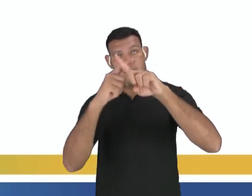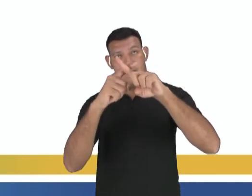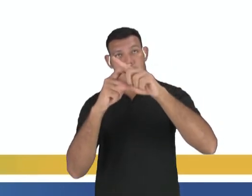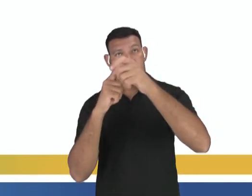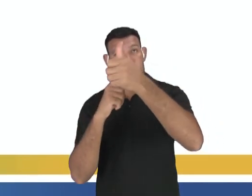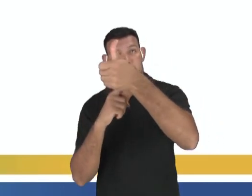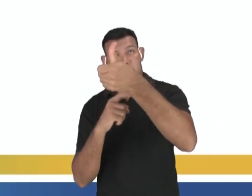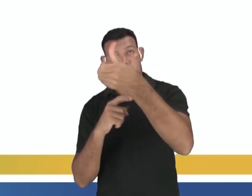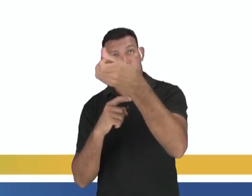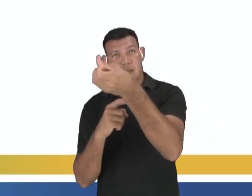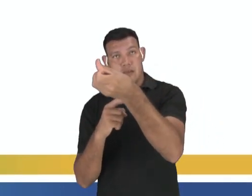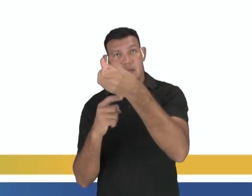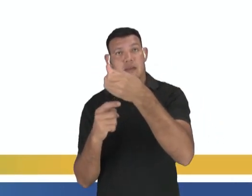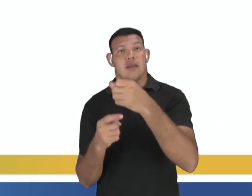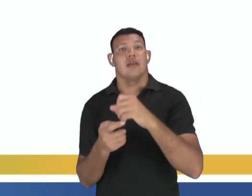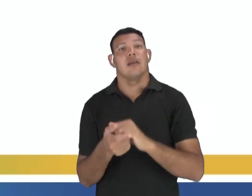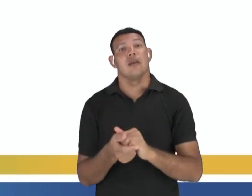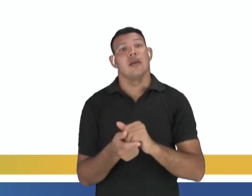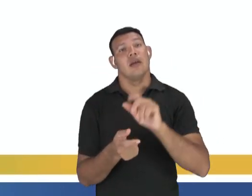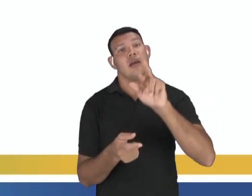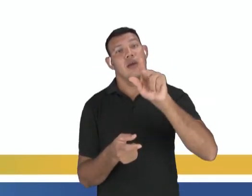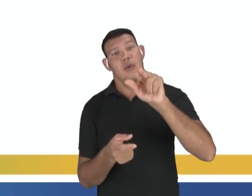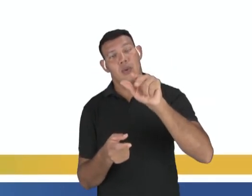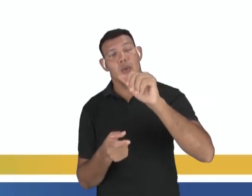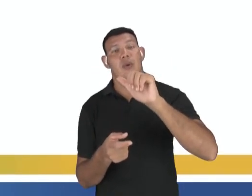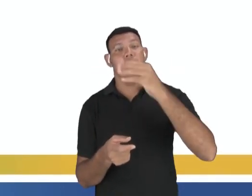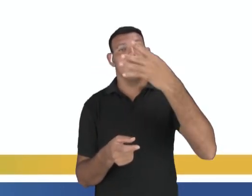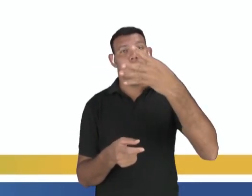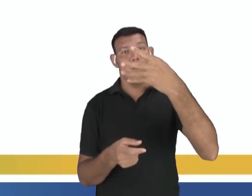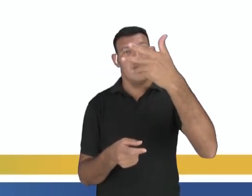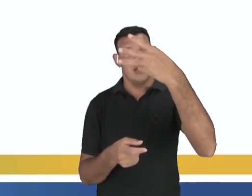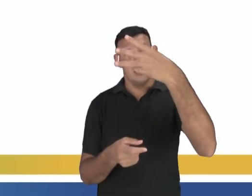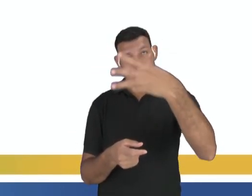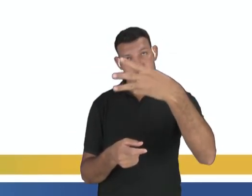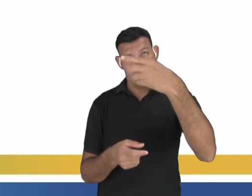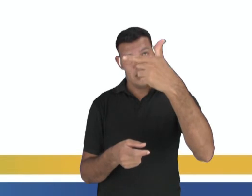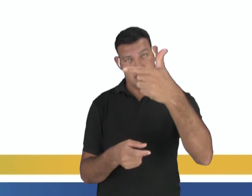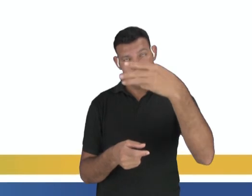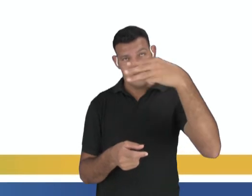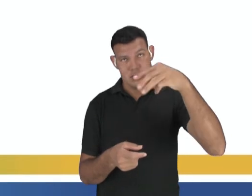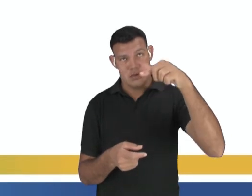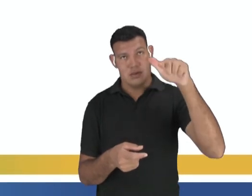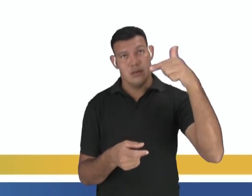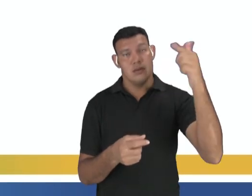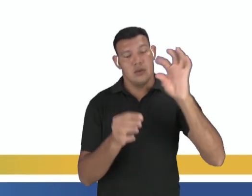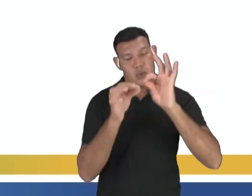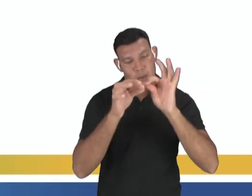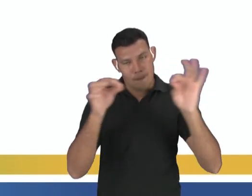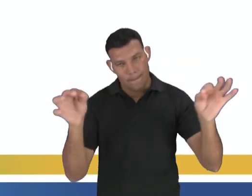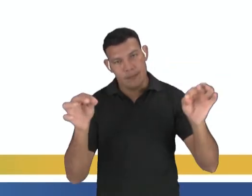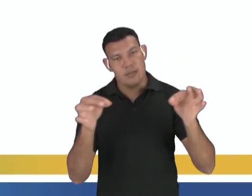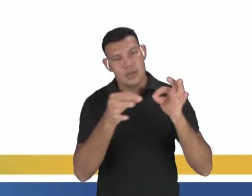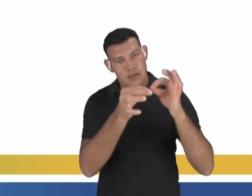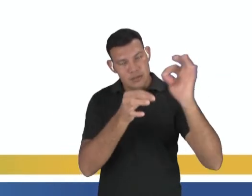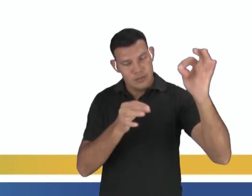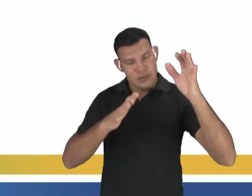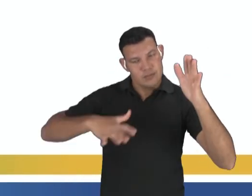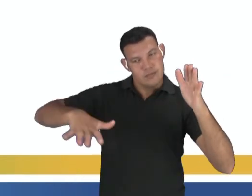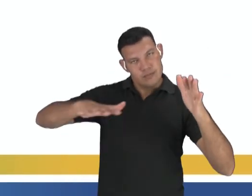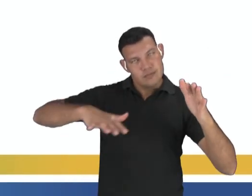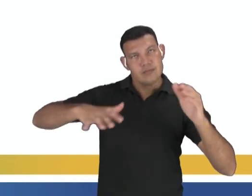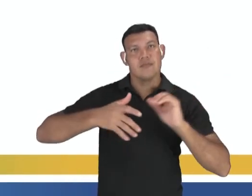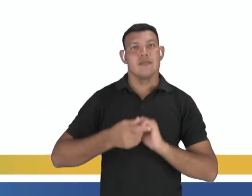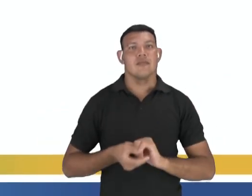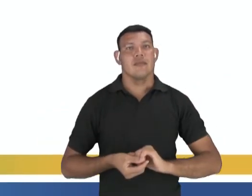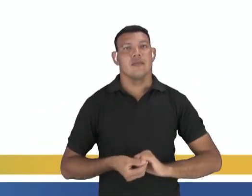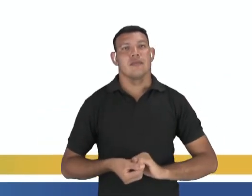vezes 16 igual a 432 metros quadrados. Então essa seria a medida